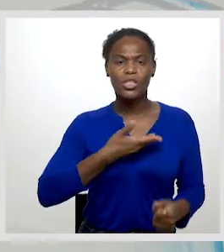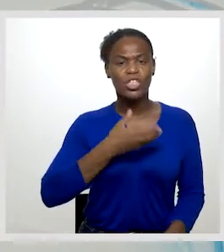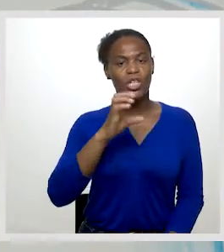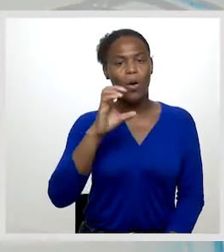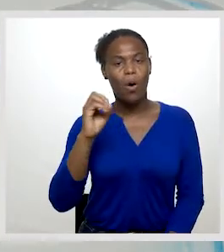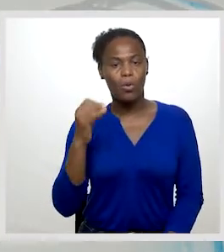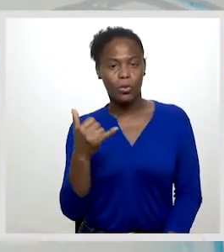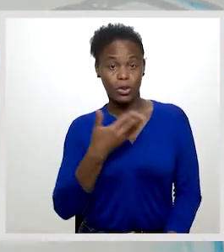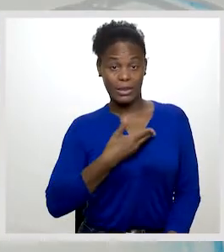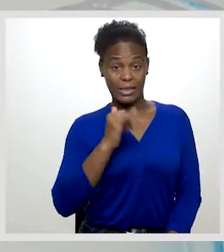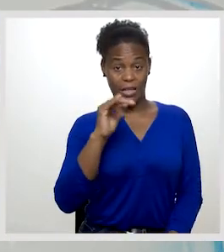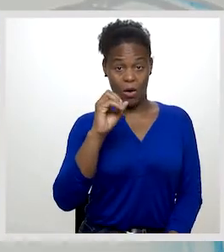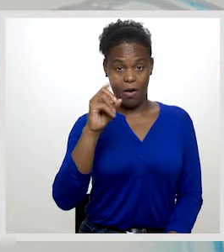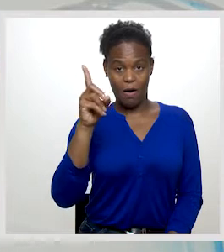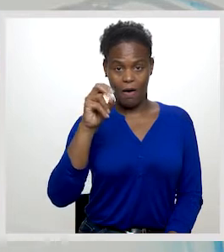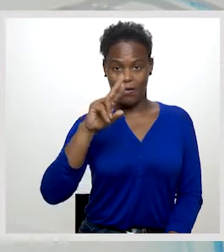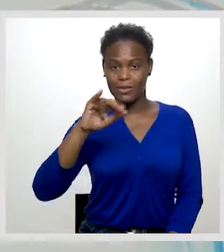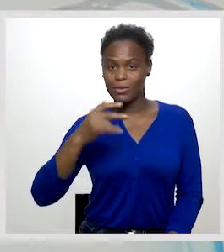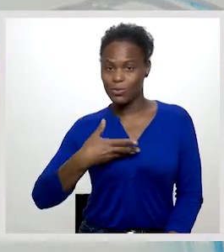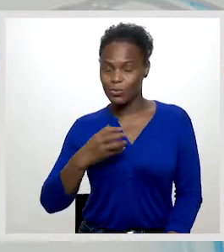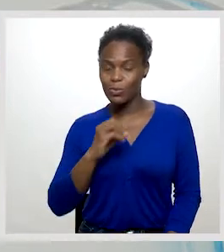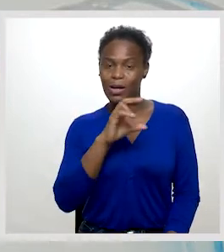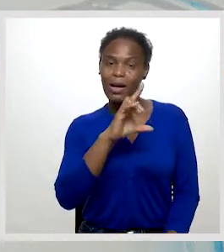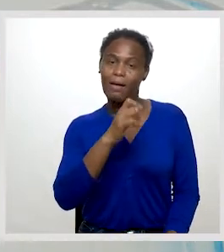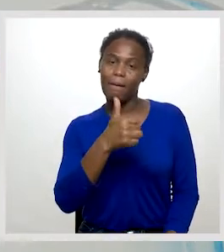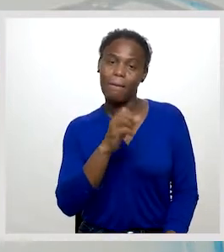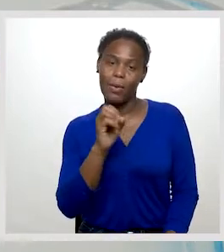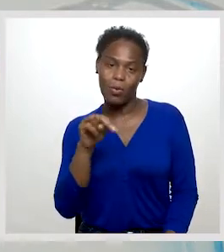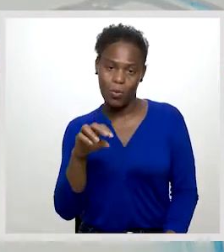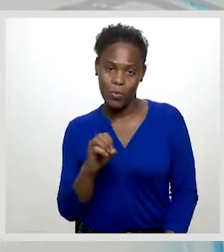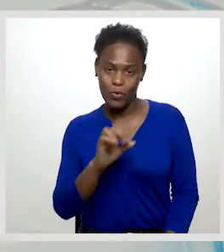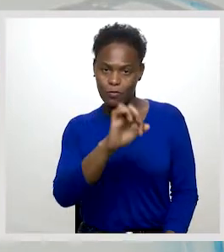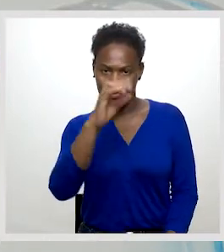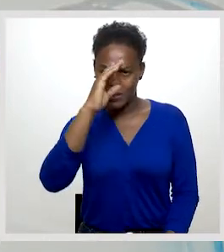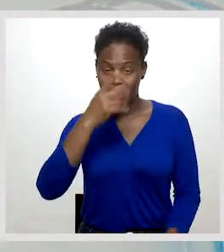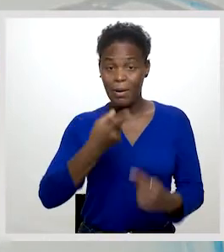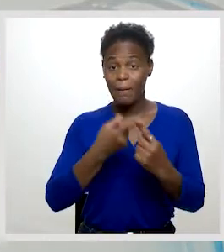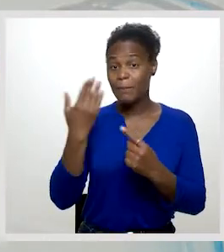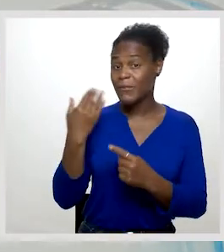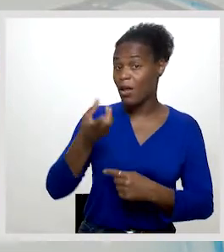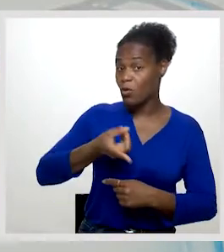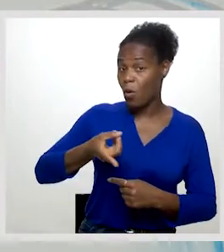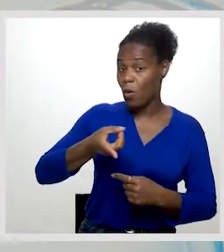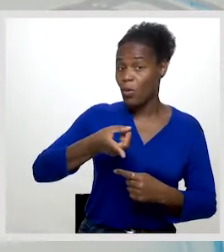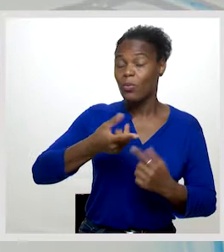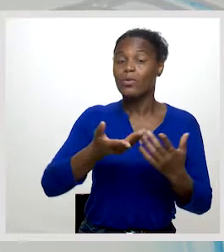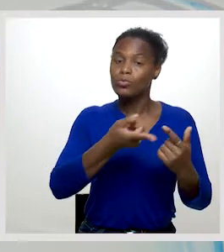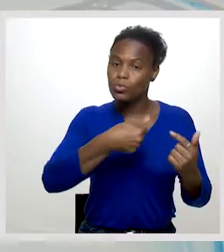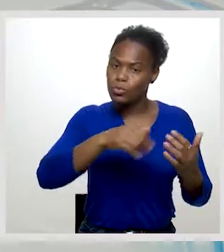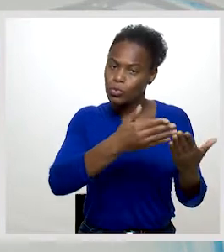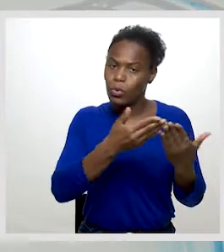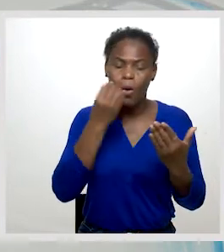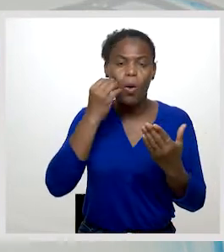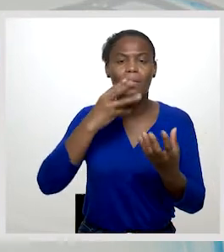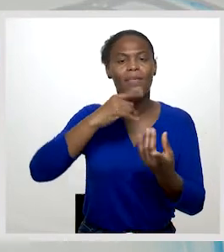Como sabemos, meninos e meninas, no ano passado nós estudamos, no 9º ano, a formação